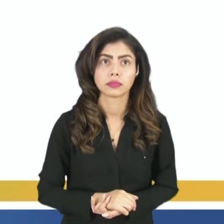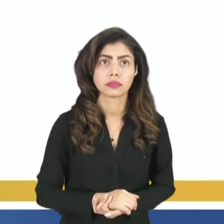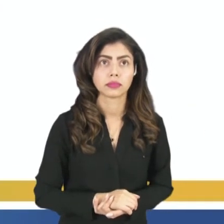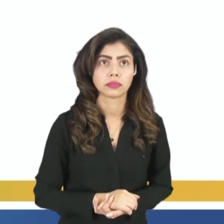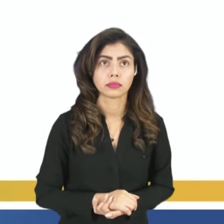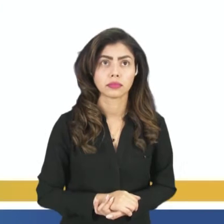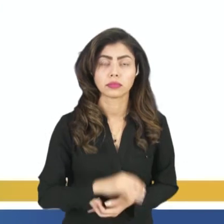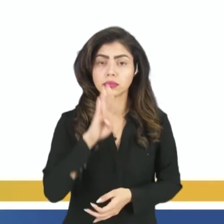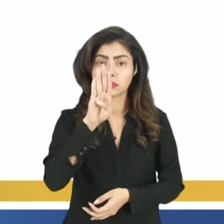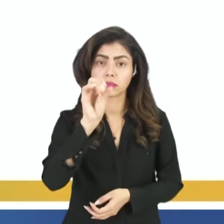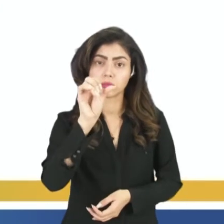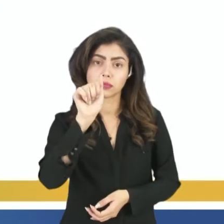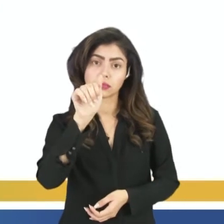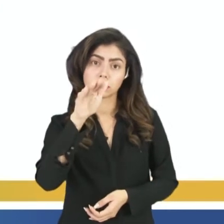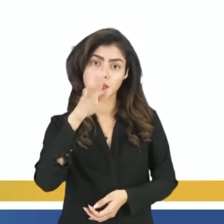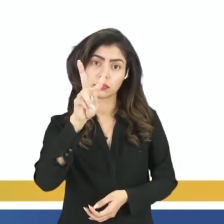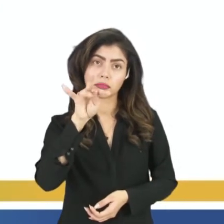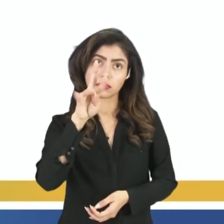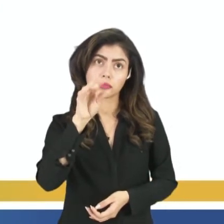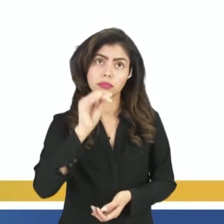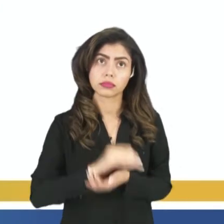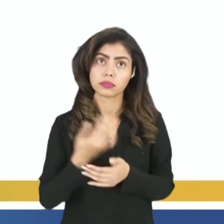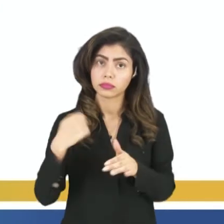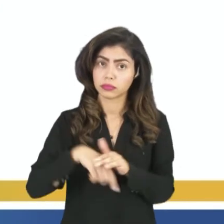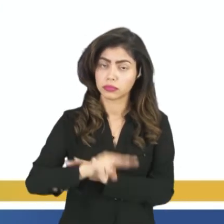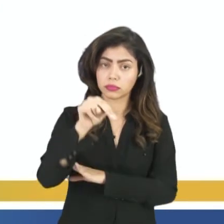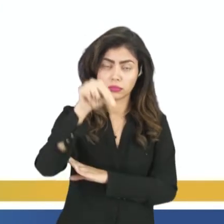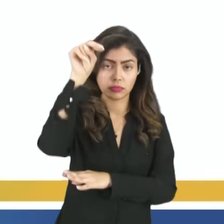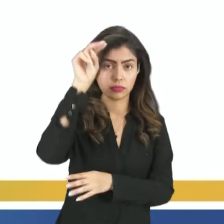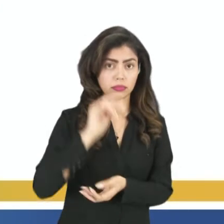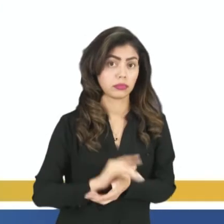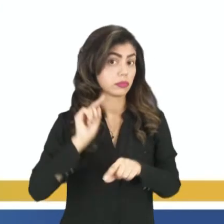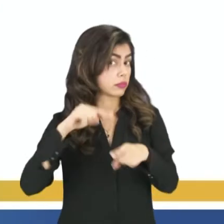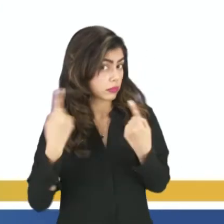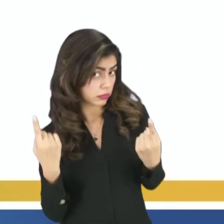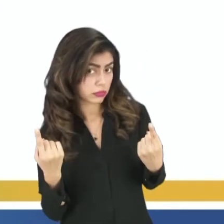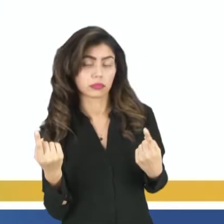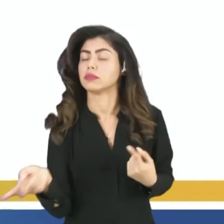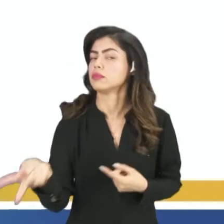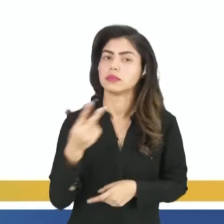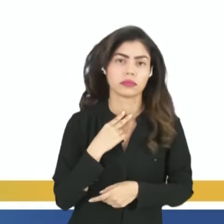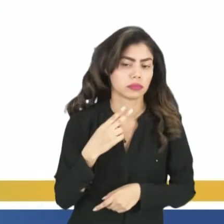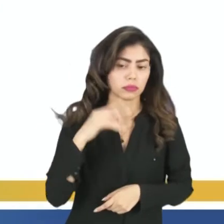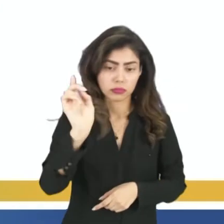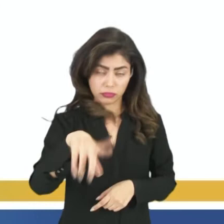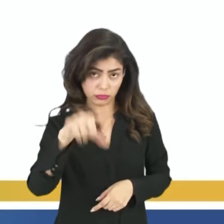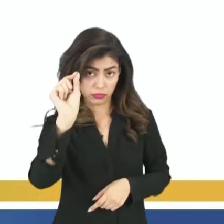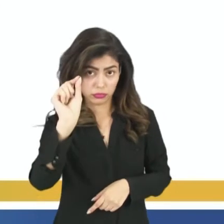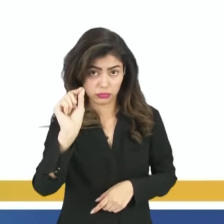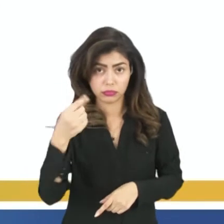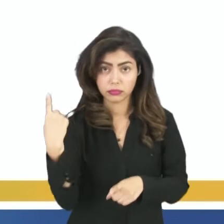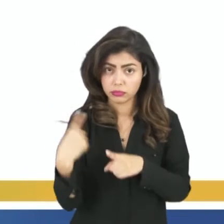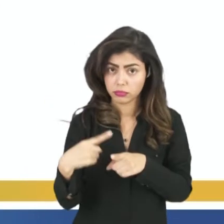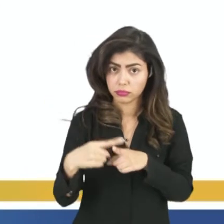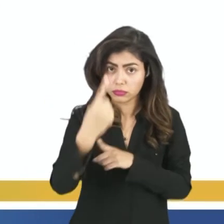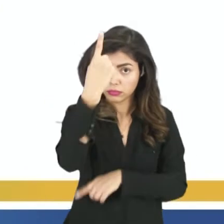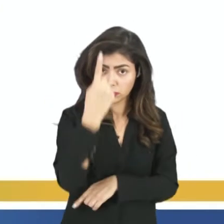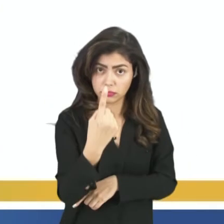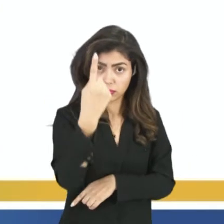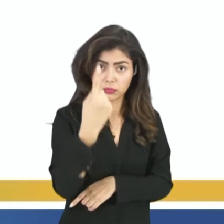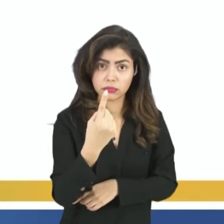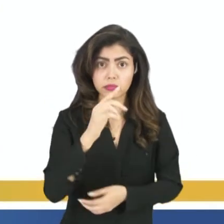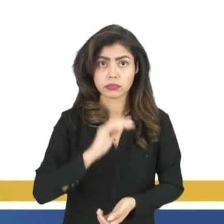cidade, Boa Vista, Roraima, né, está dentro da região norte, porém não podemos selecionar Boa Vista porque ela